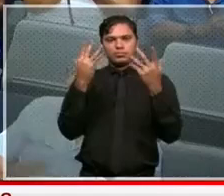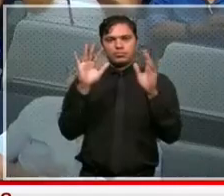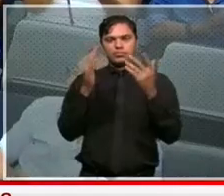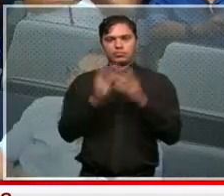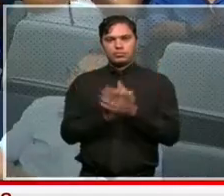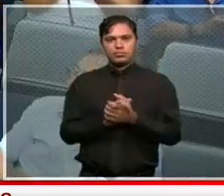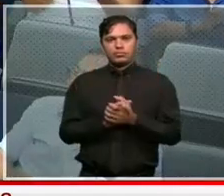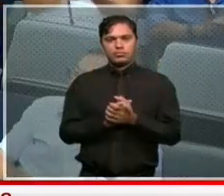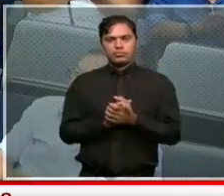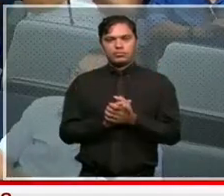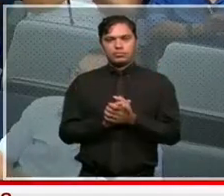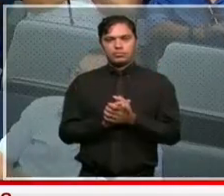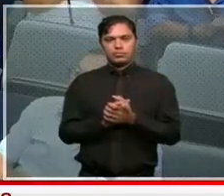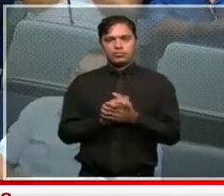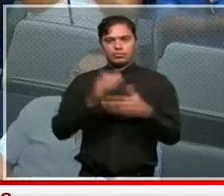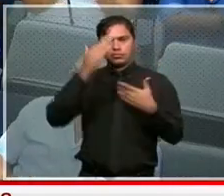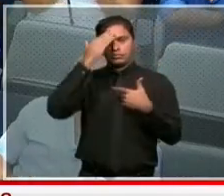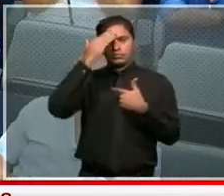obrigado